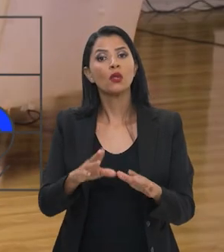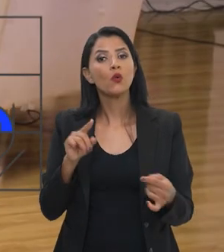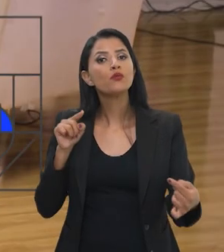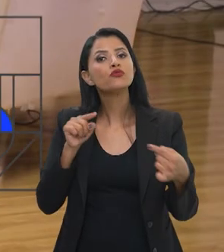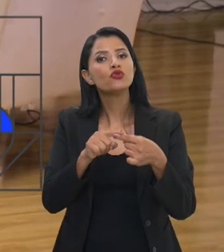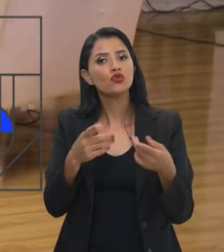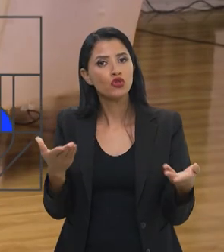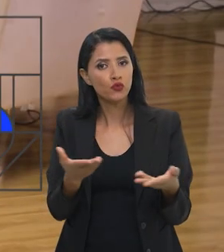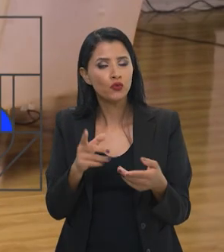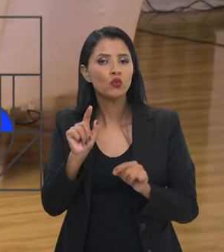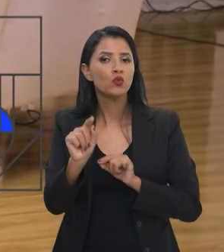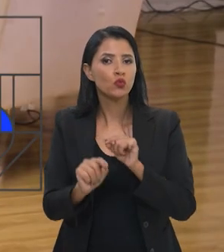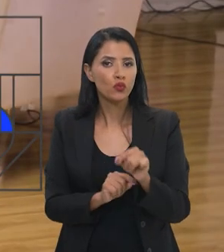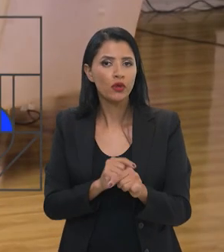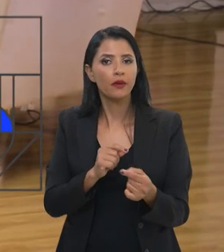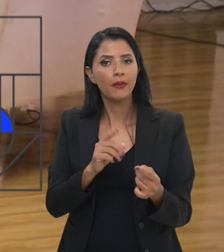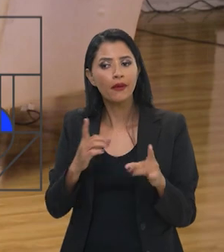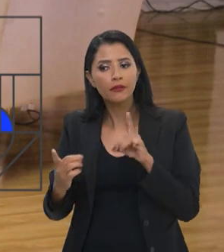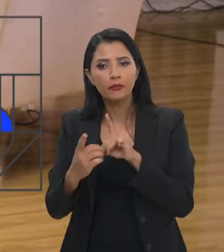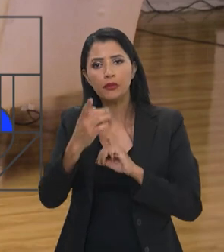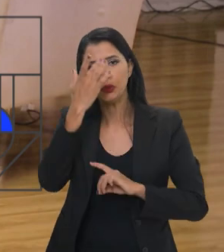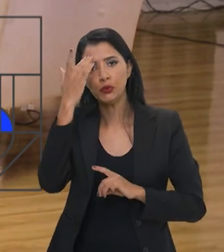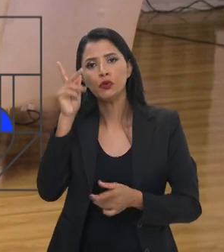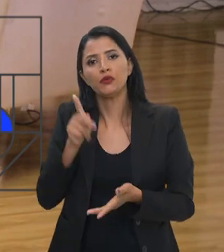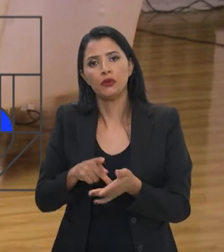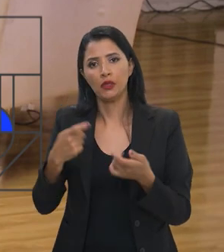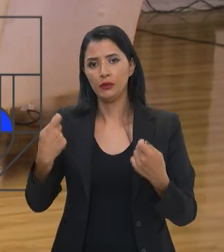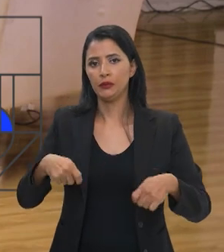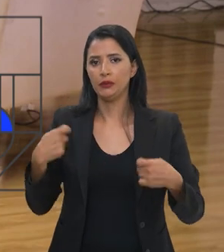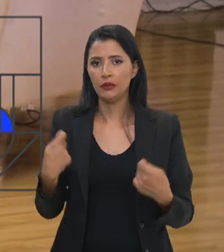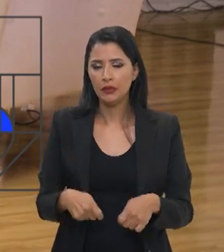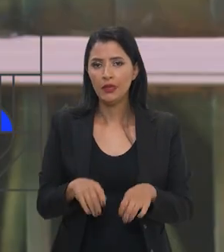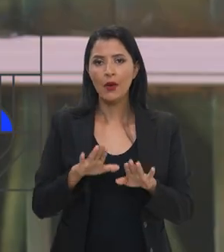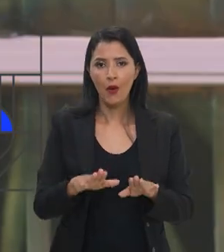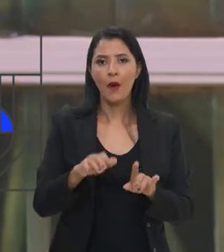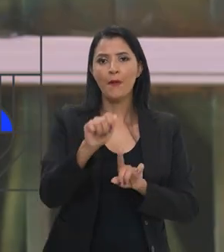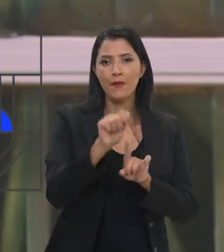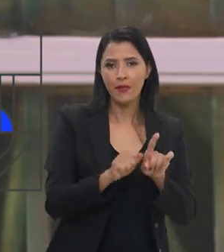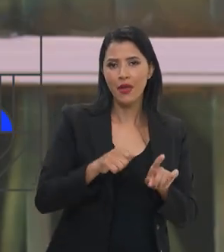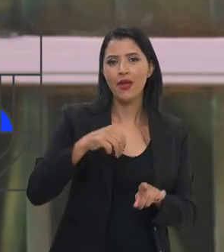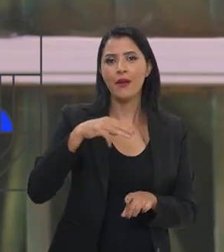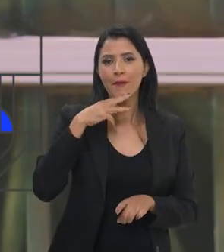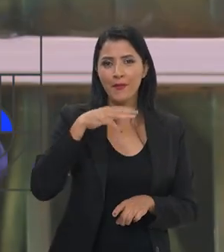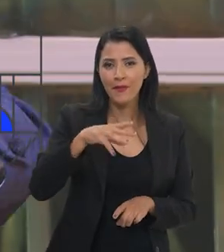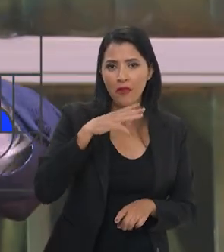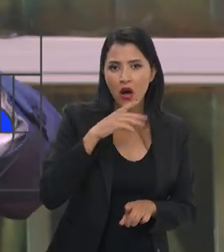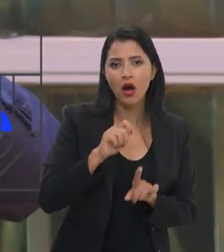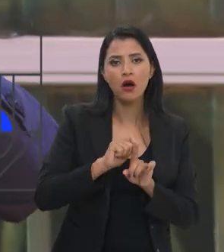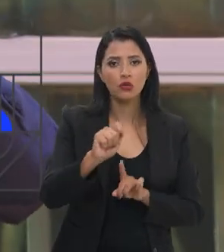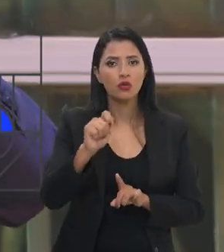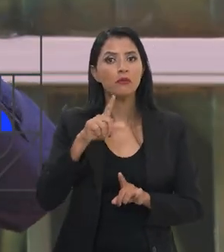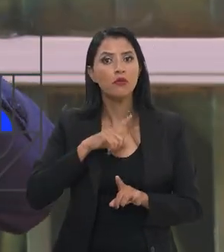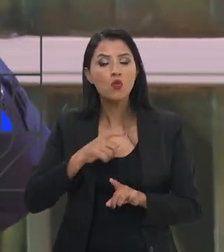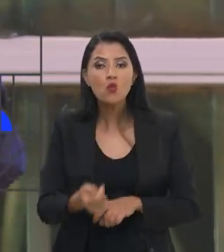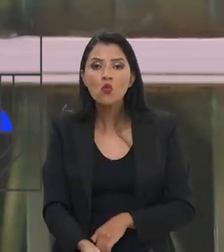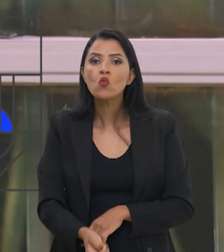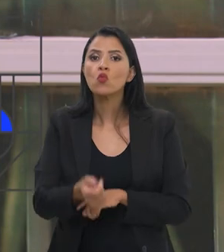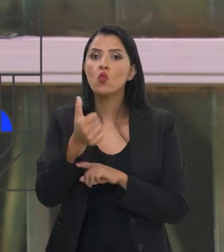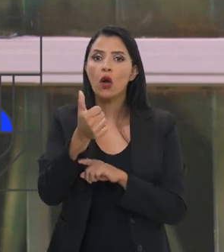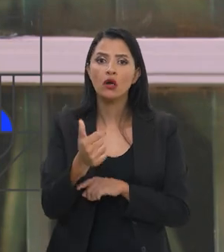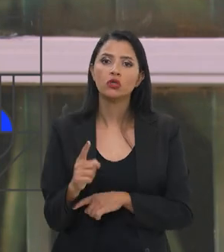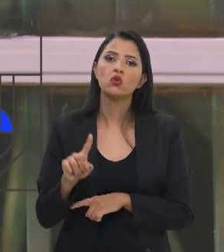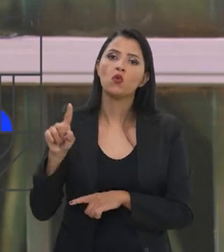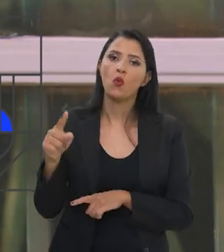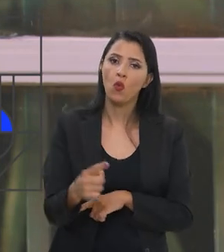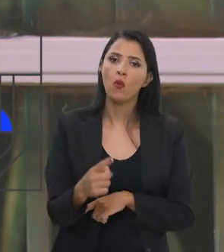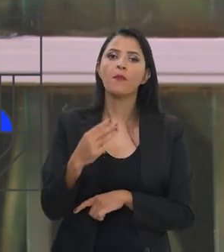não é neste caso é atender a quem precisa agora março abril nós estamos chegando a quase 1